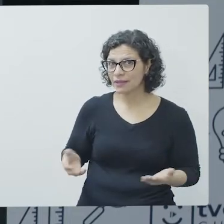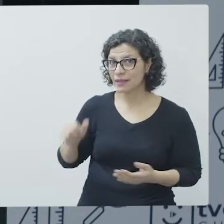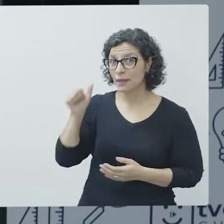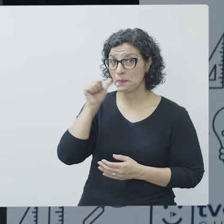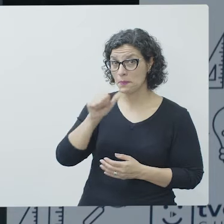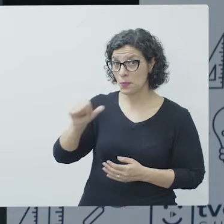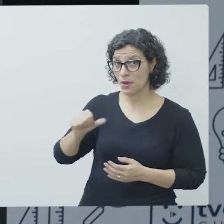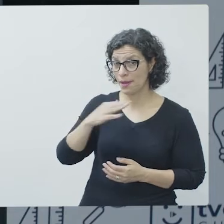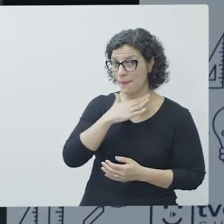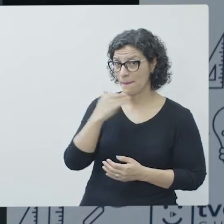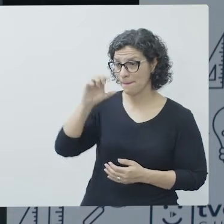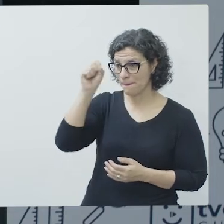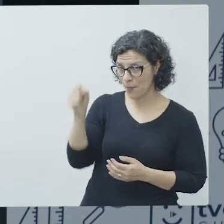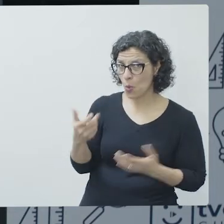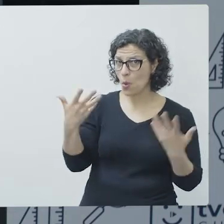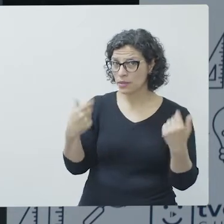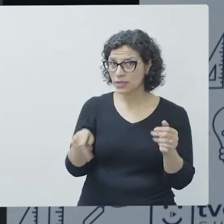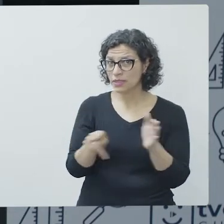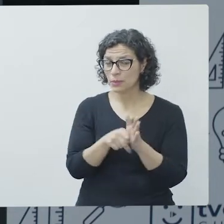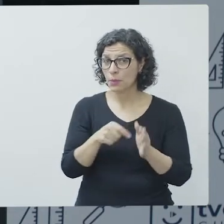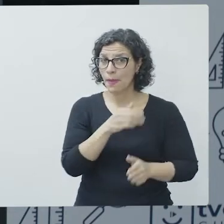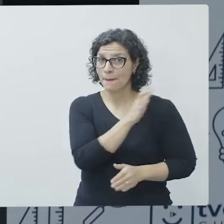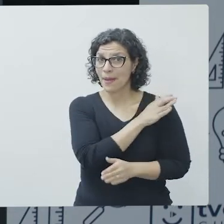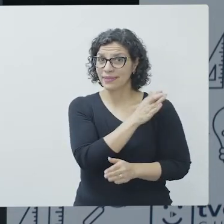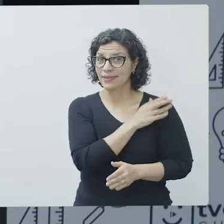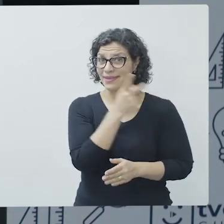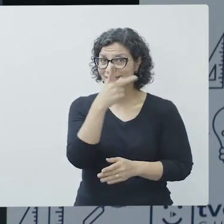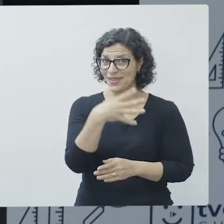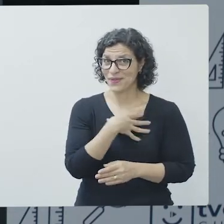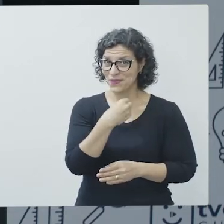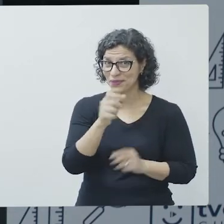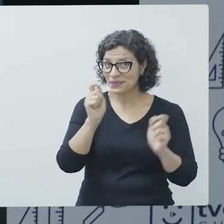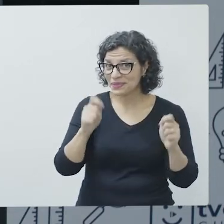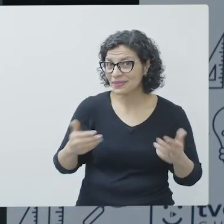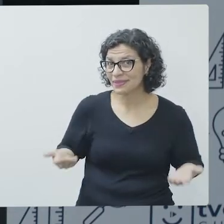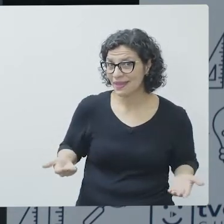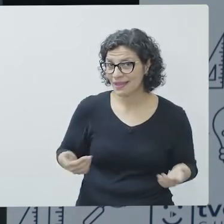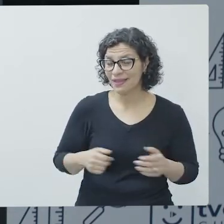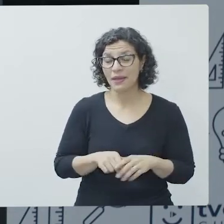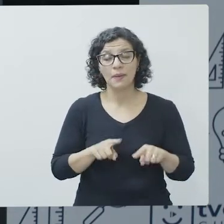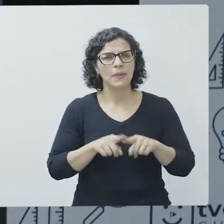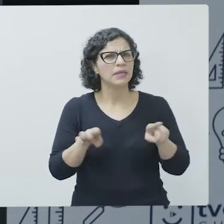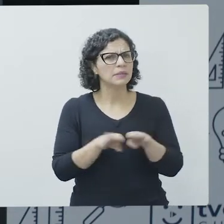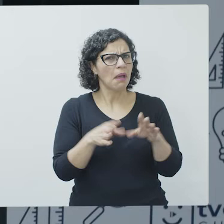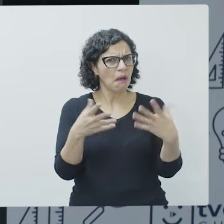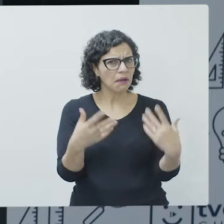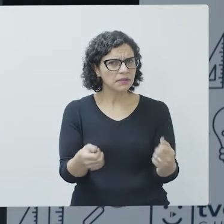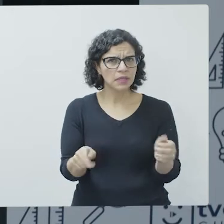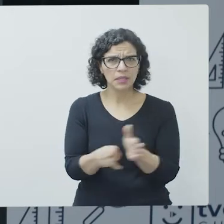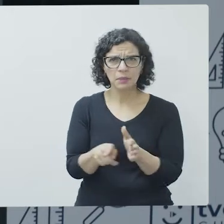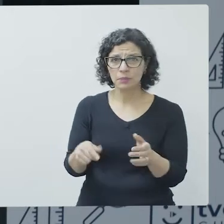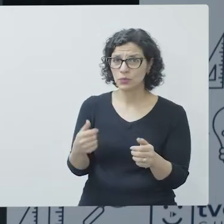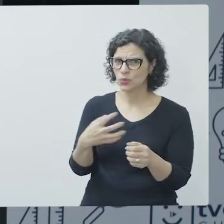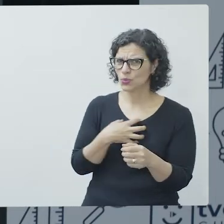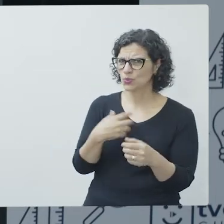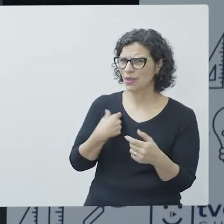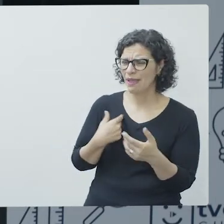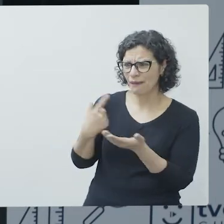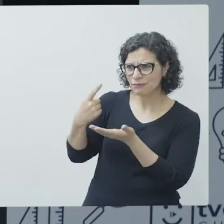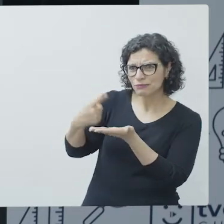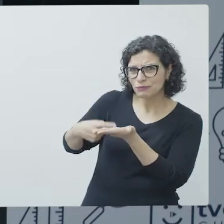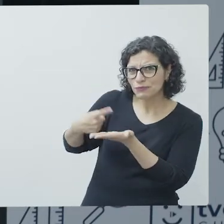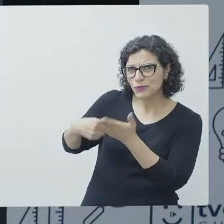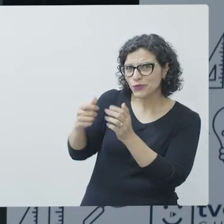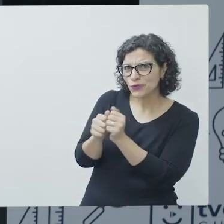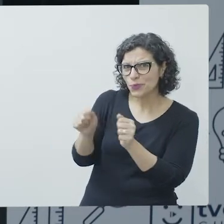morte oferecesse ali? Não precisava ser necessariamente apadrinhar o filho, mas aceitaria ali, né, alguma